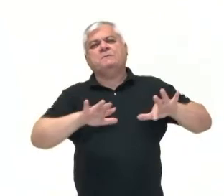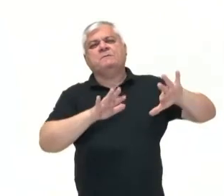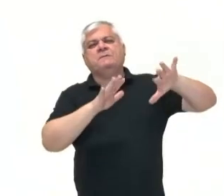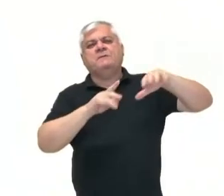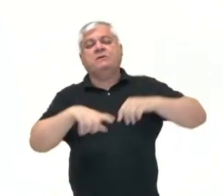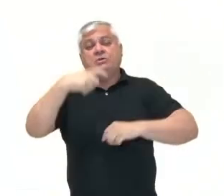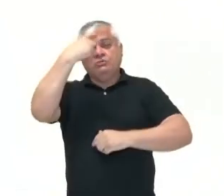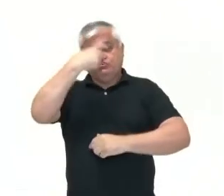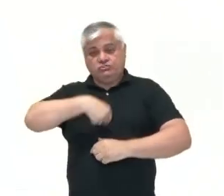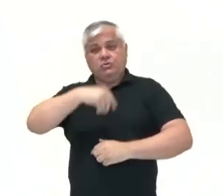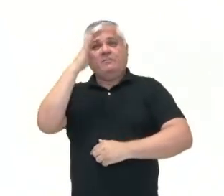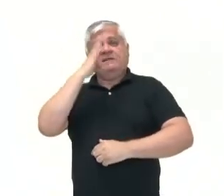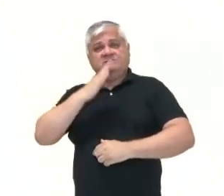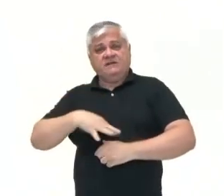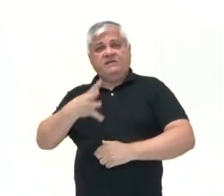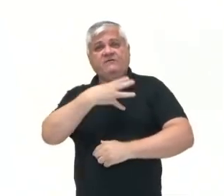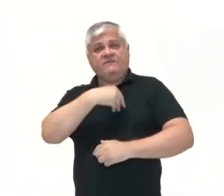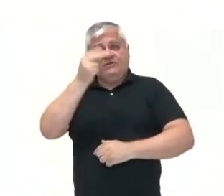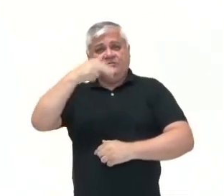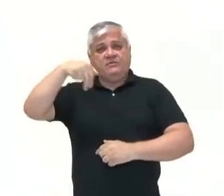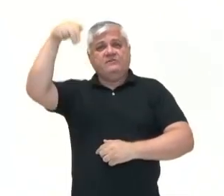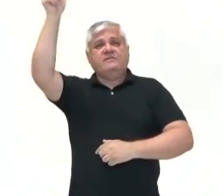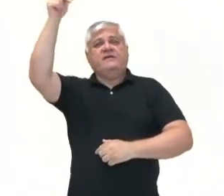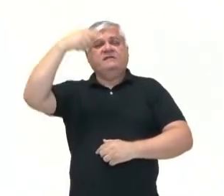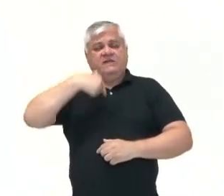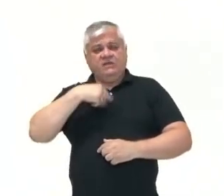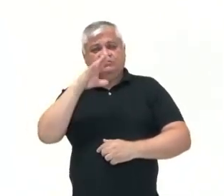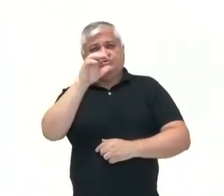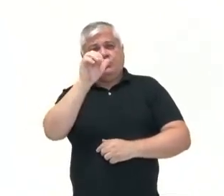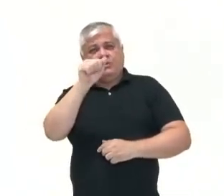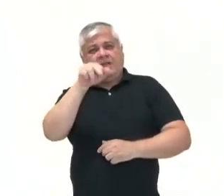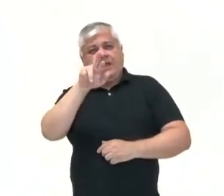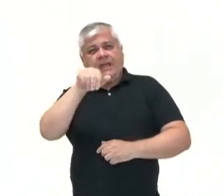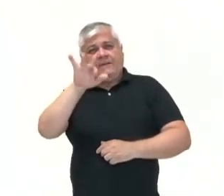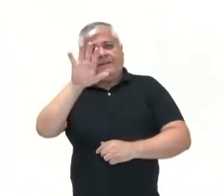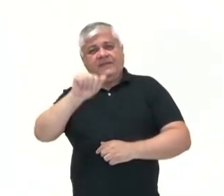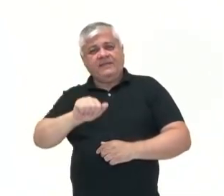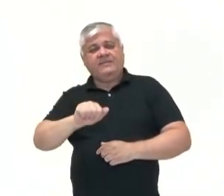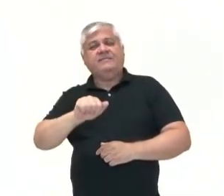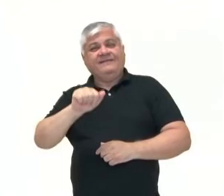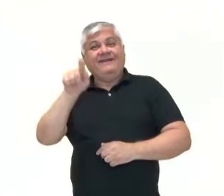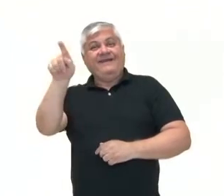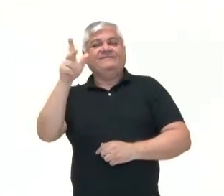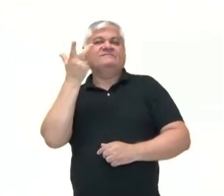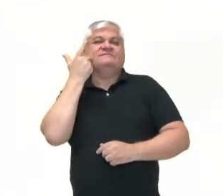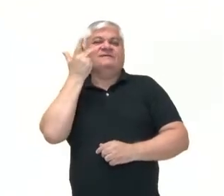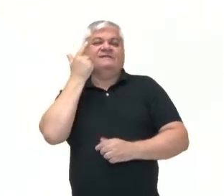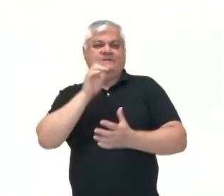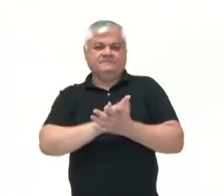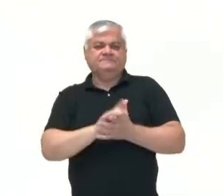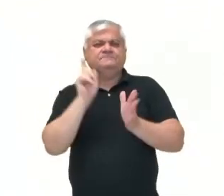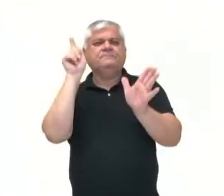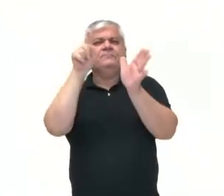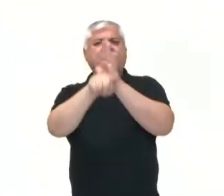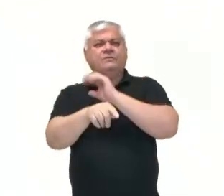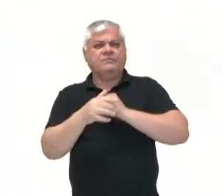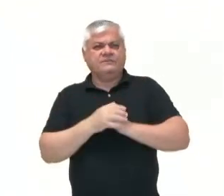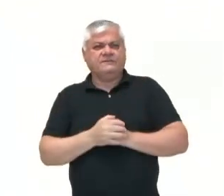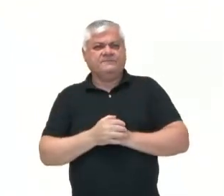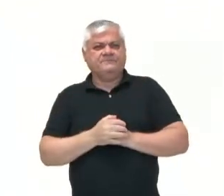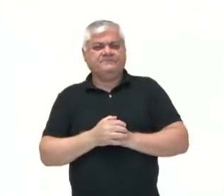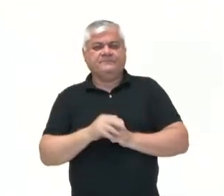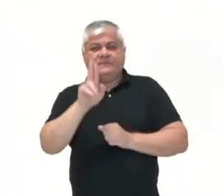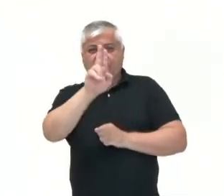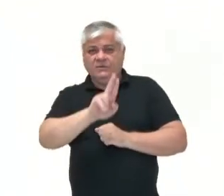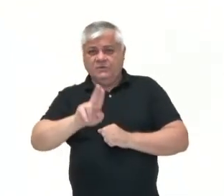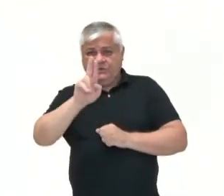sou brasileiro, fio do Nordeste, sou cabra da peste e sou do Ceará. A perguntinha é: há no texto o uso